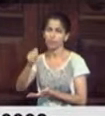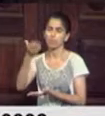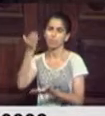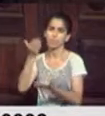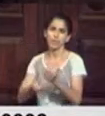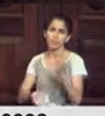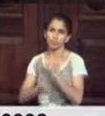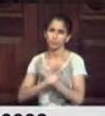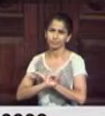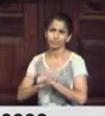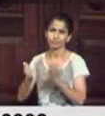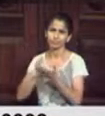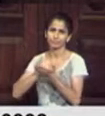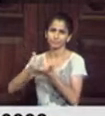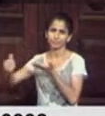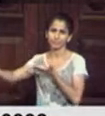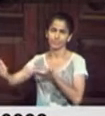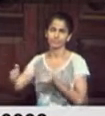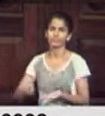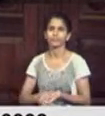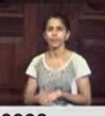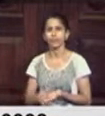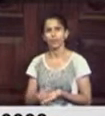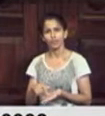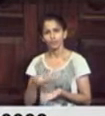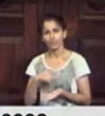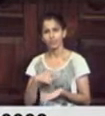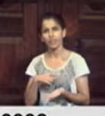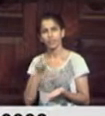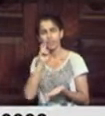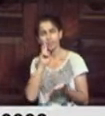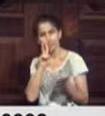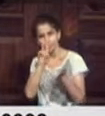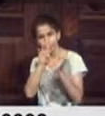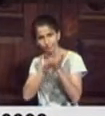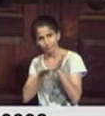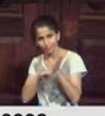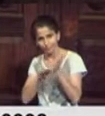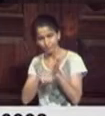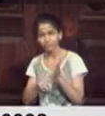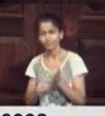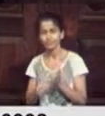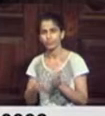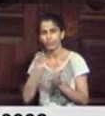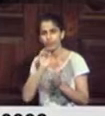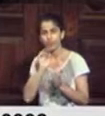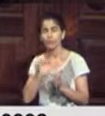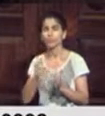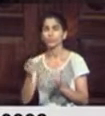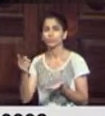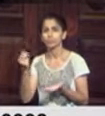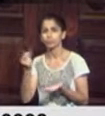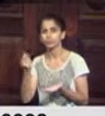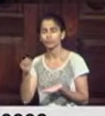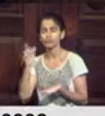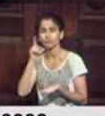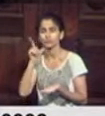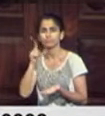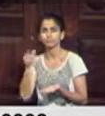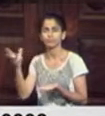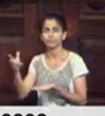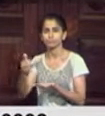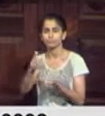Executivo. A diferença entre as receitas projetadas e as despesas chegam à